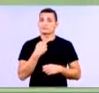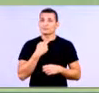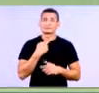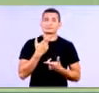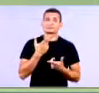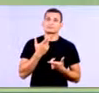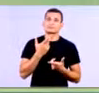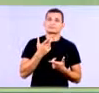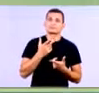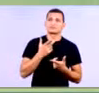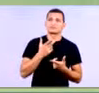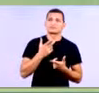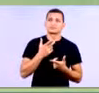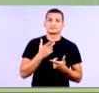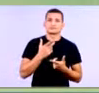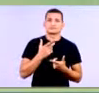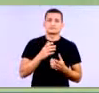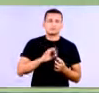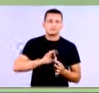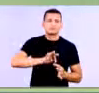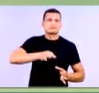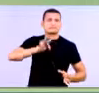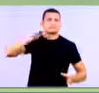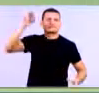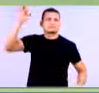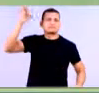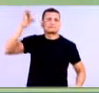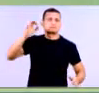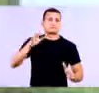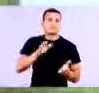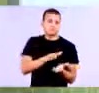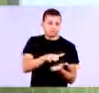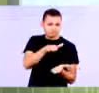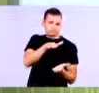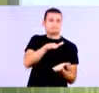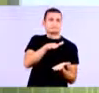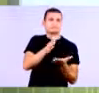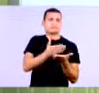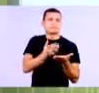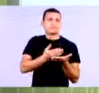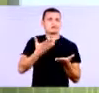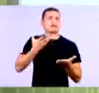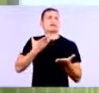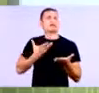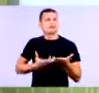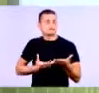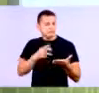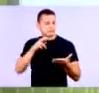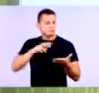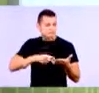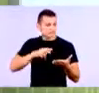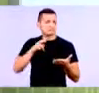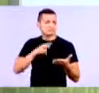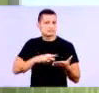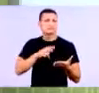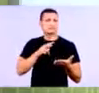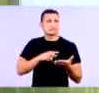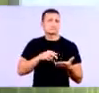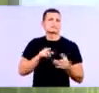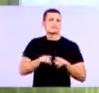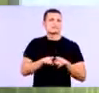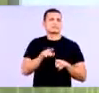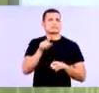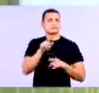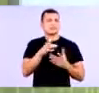Você não deve criar um dicionário, uma bíblia. Cansa, não cansa? Ainda mais quando você se depara com